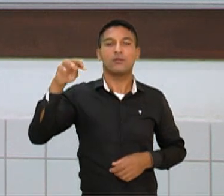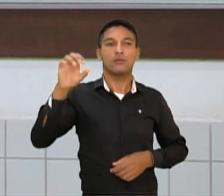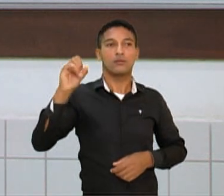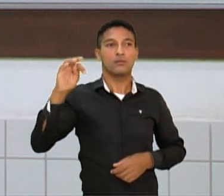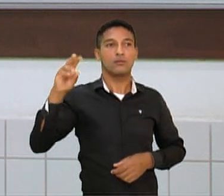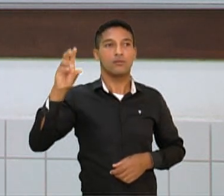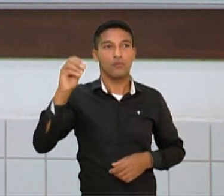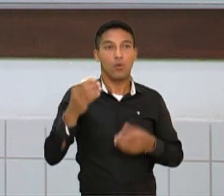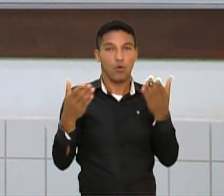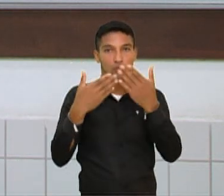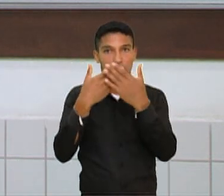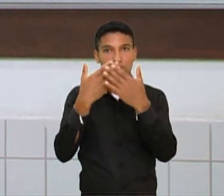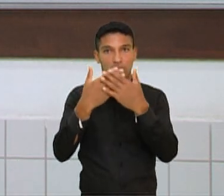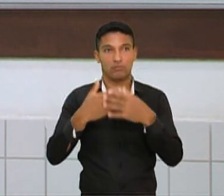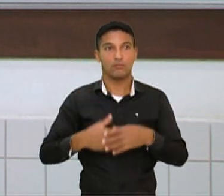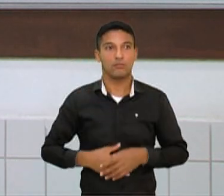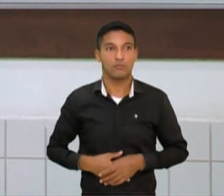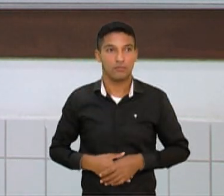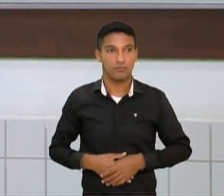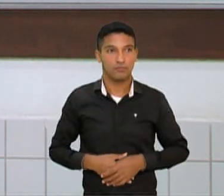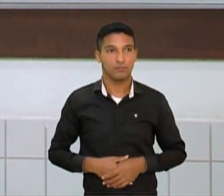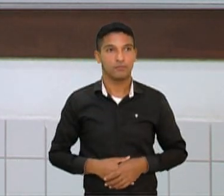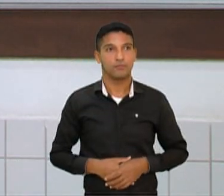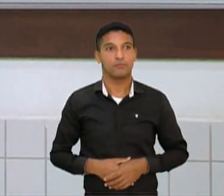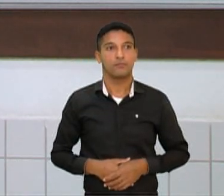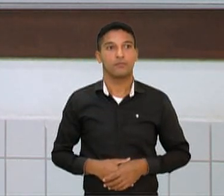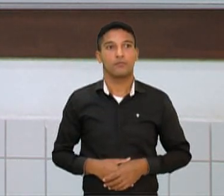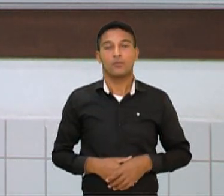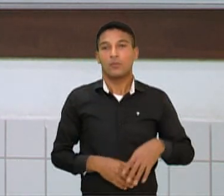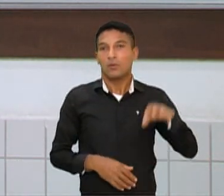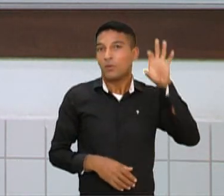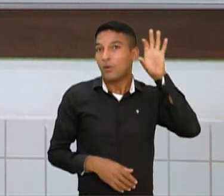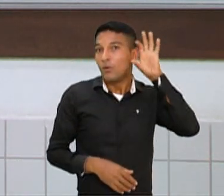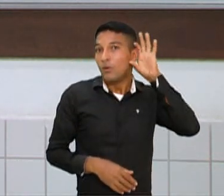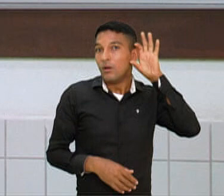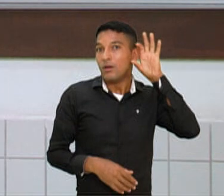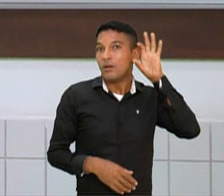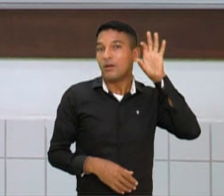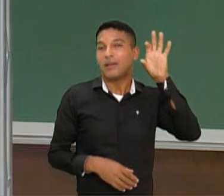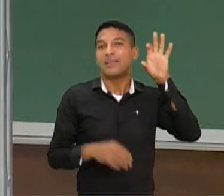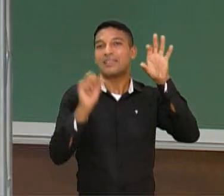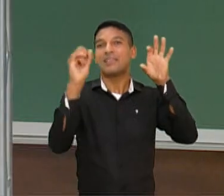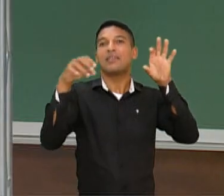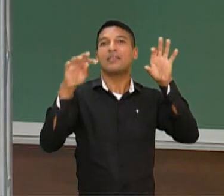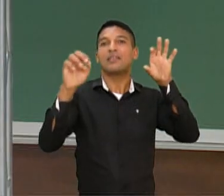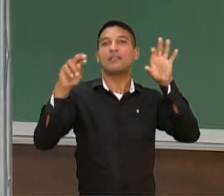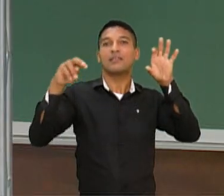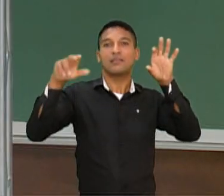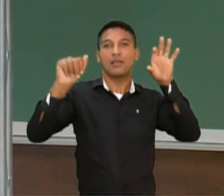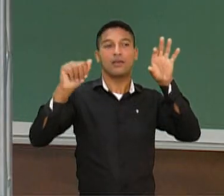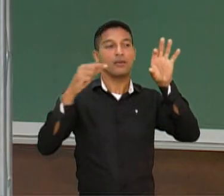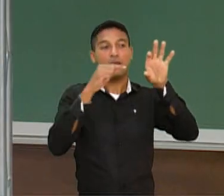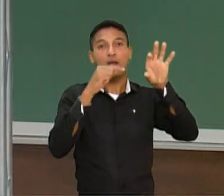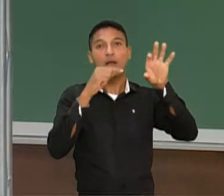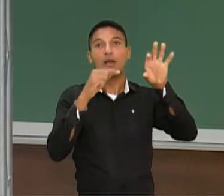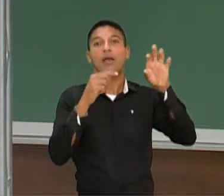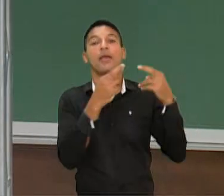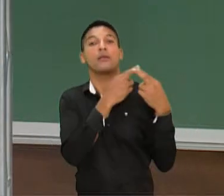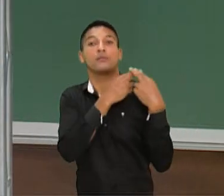sensitivos. Vamos lá? Lembrando que a orelha interna é responsável pela recepção desse estímulo